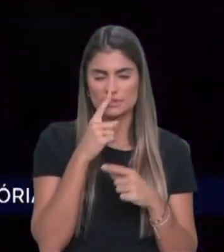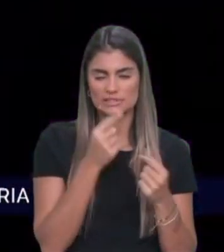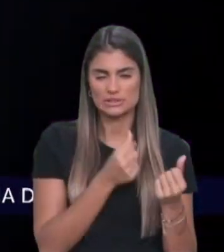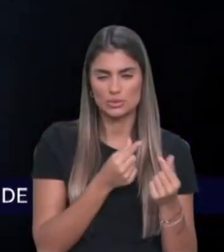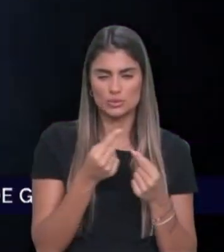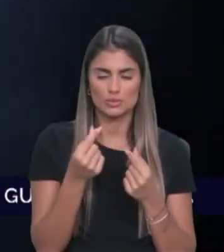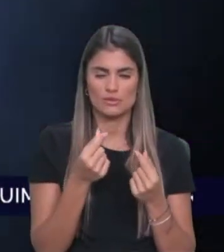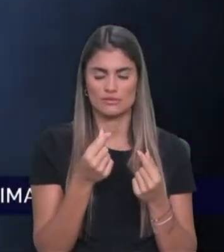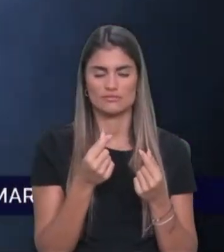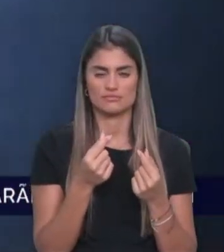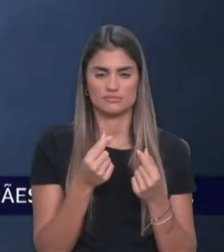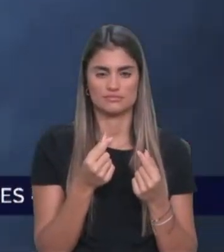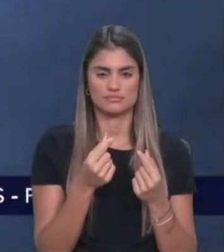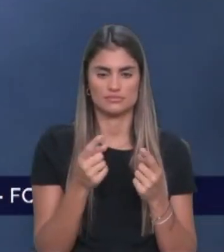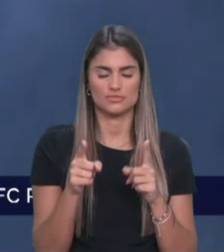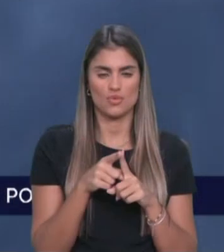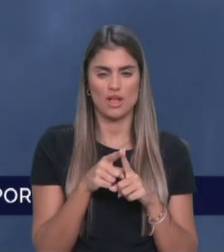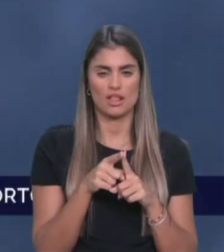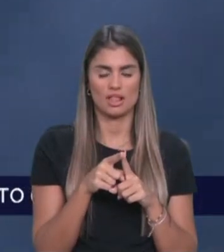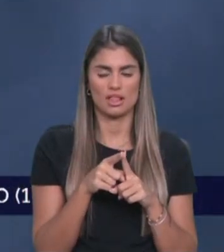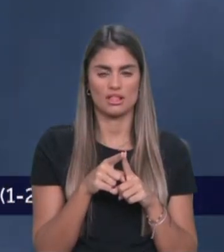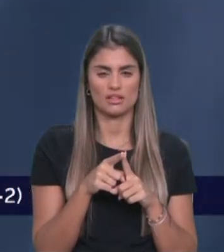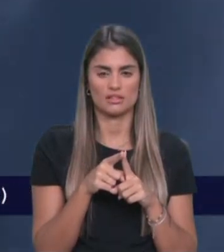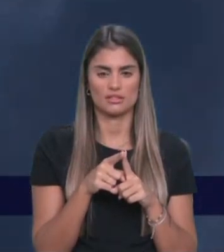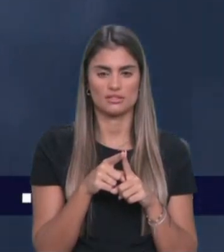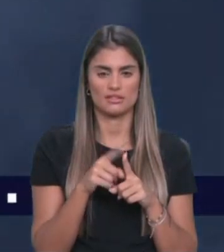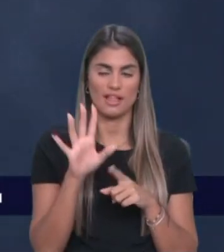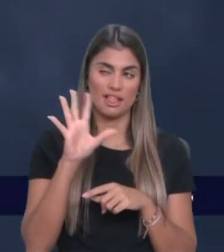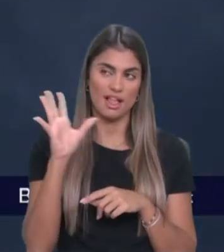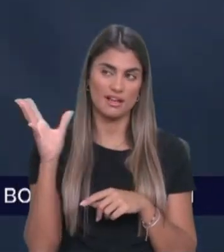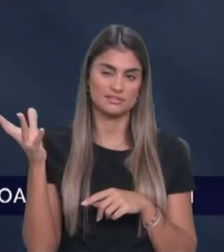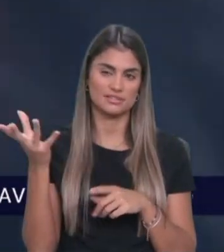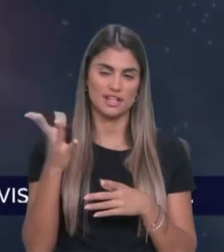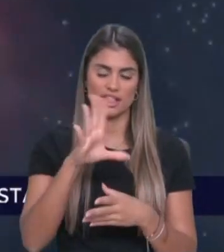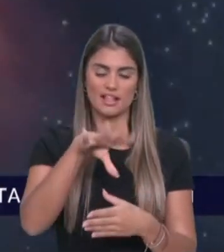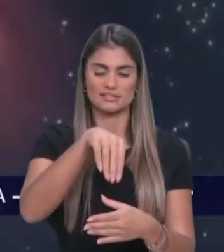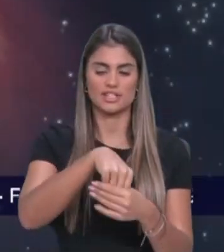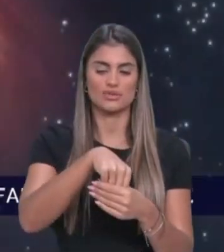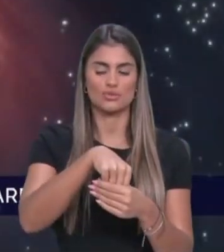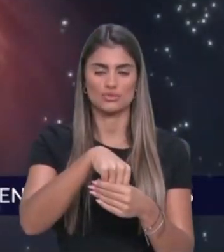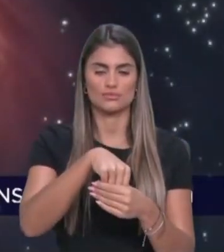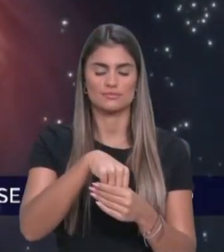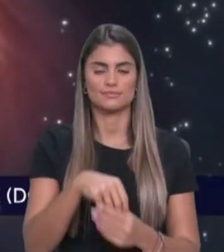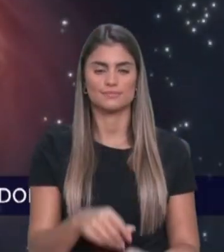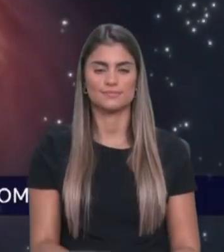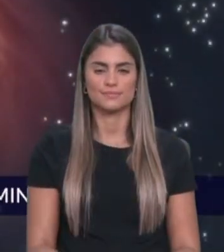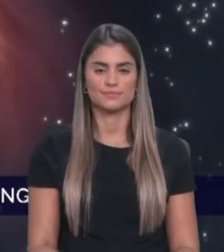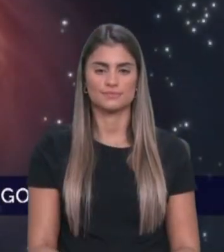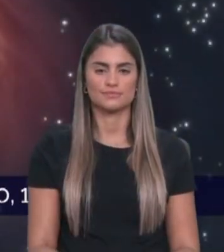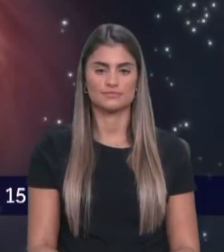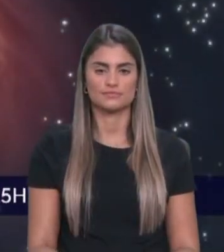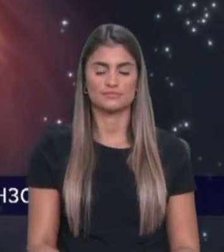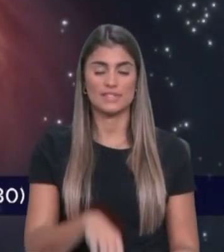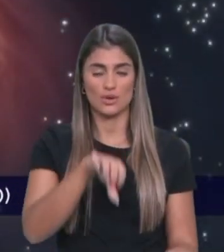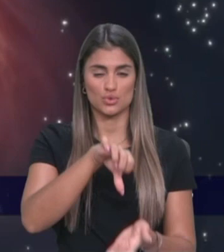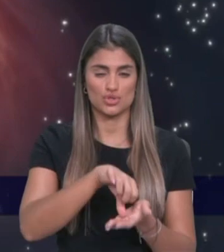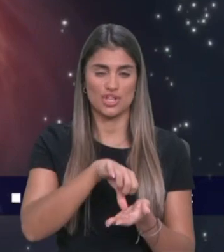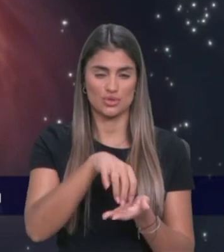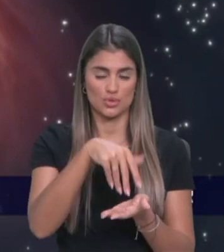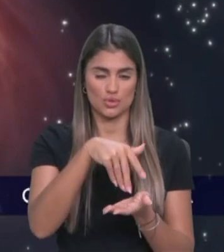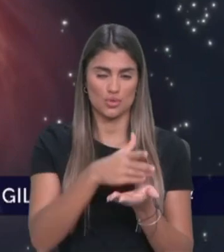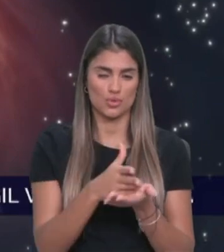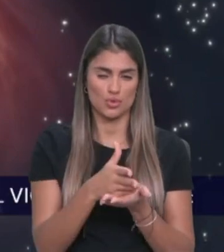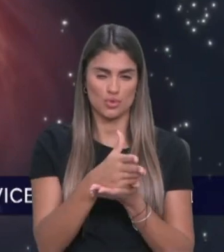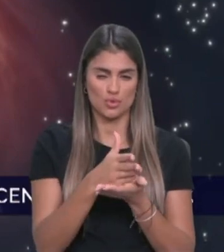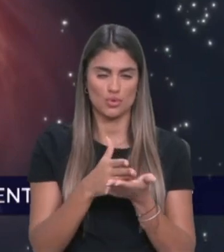é parecido com a massa total da galáxia em que ele está albergado. Ele está no centro da galáxia e apanhámos